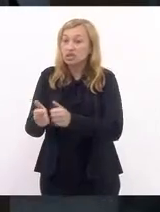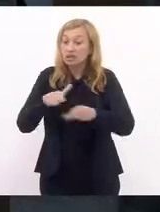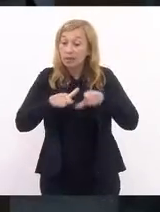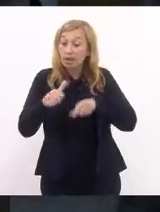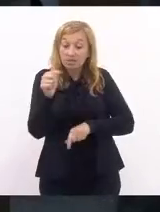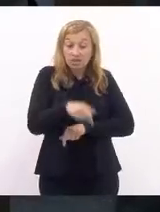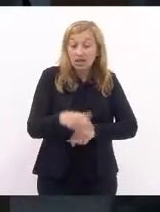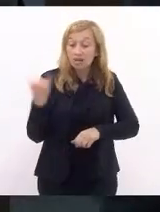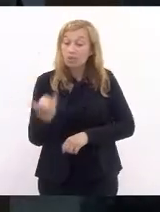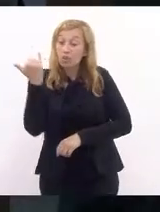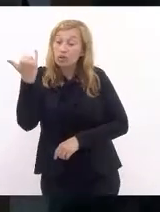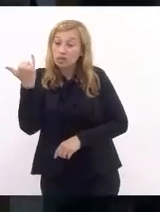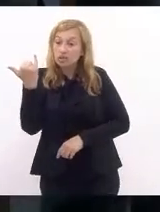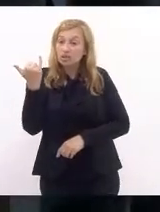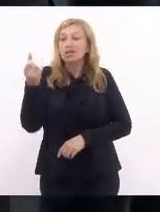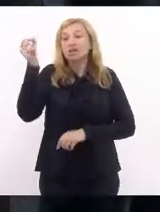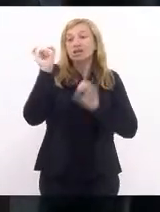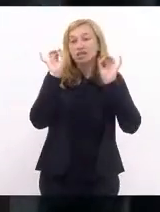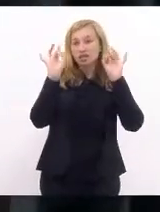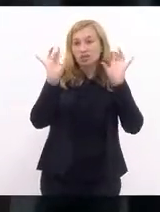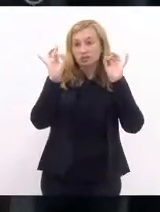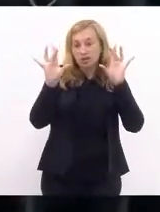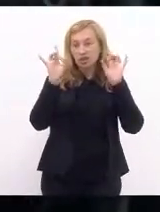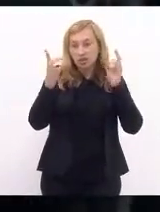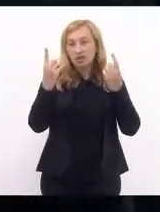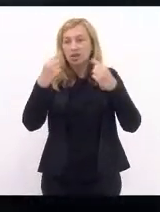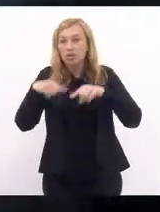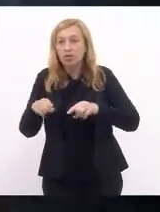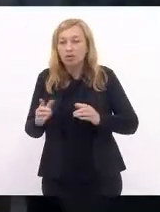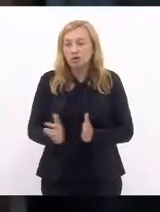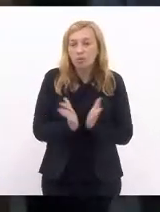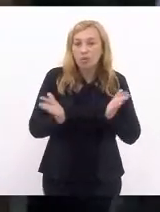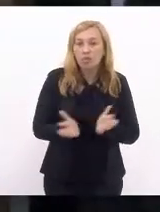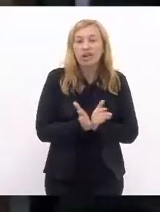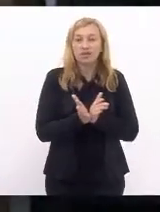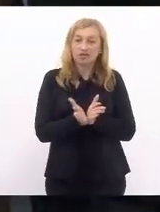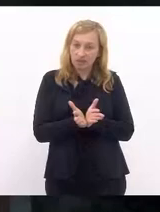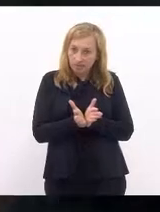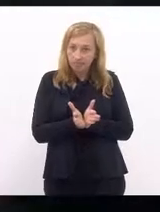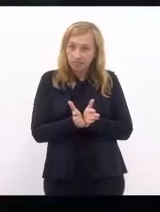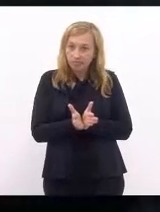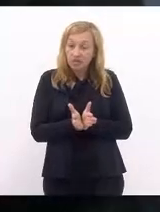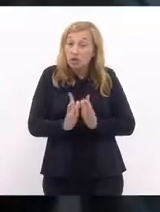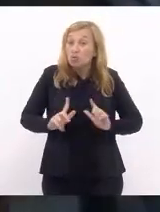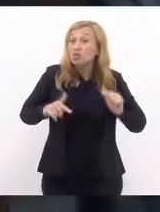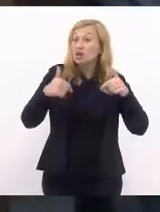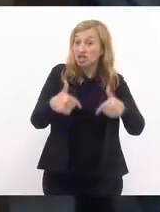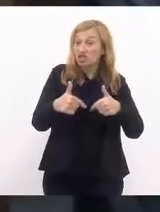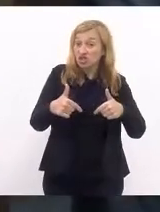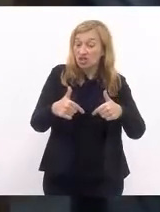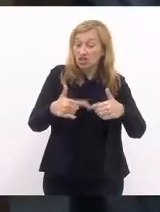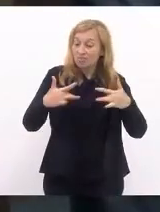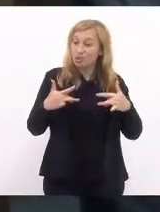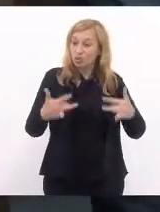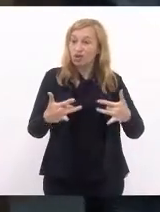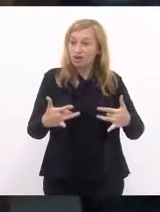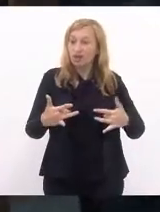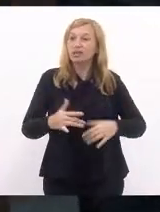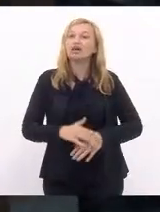aqui importante e especial no combate a miséria EA pobreza nas ações de